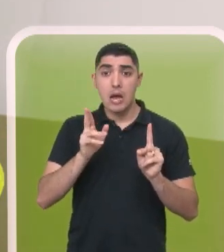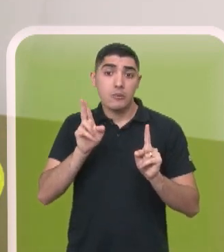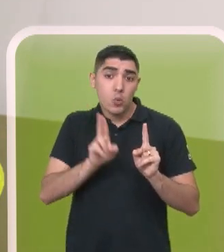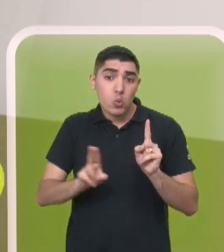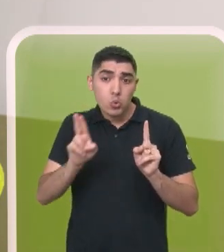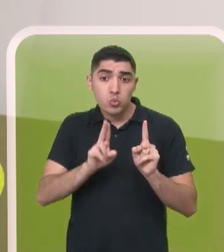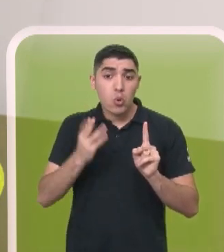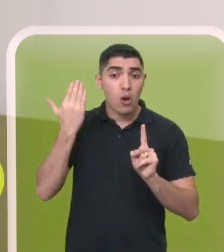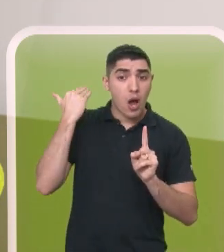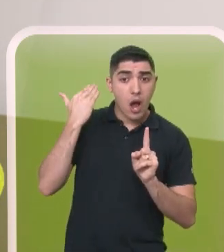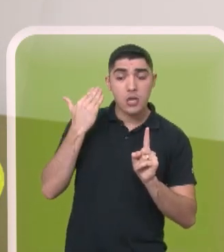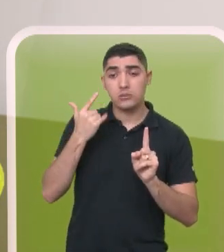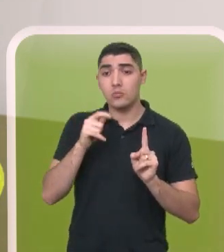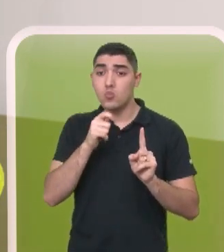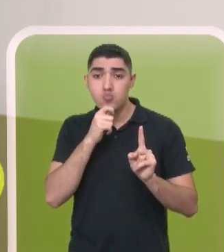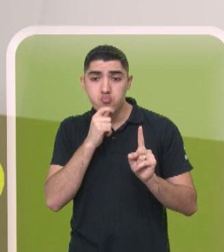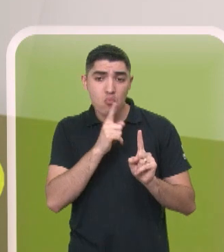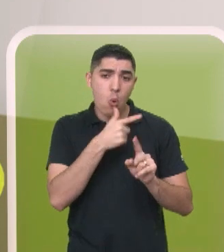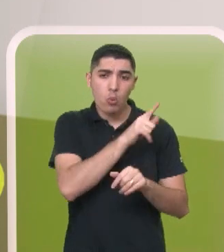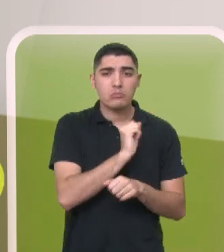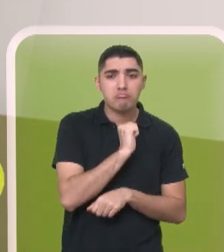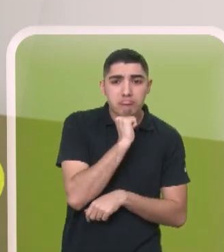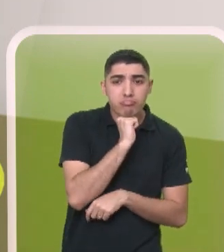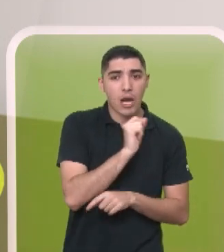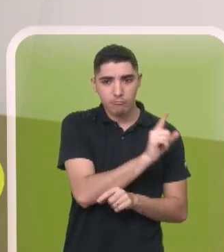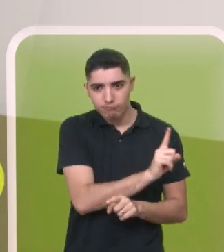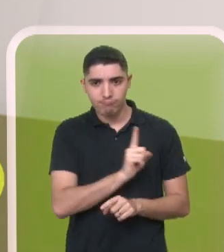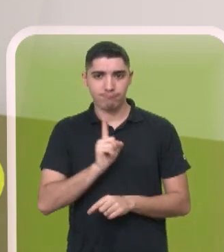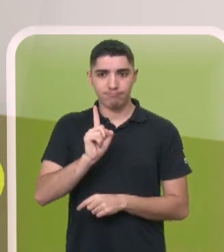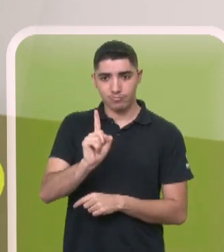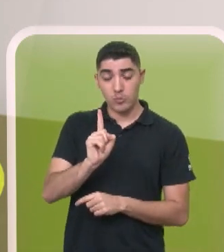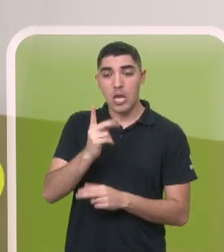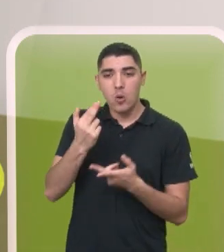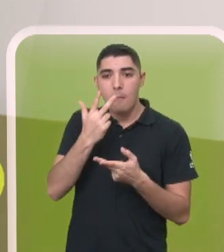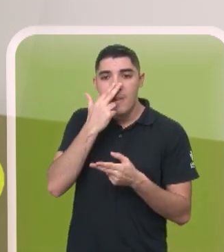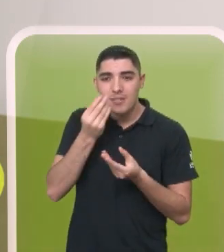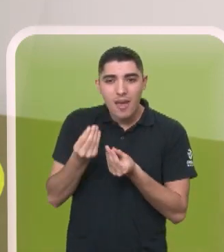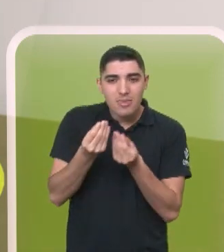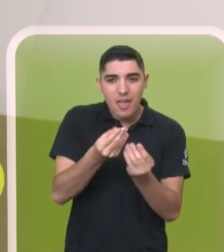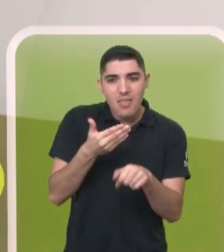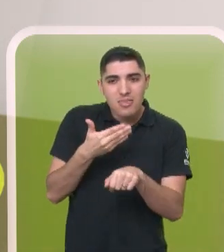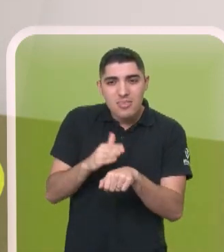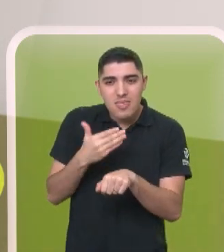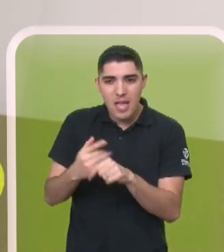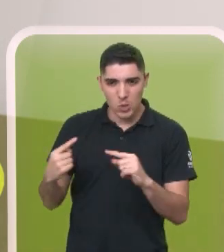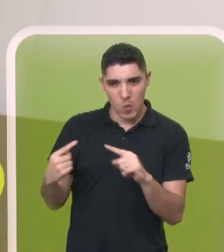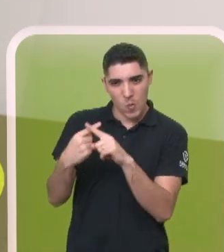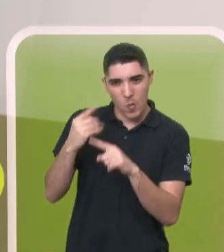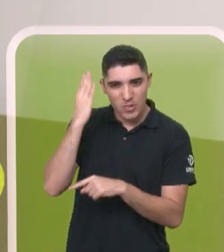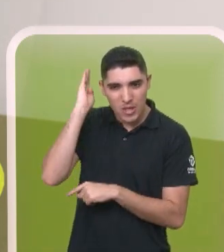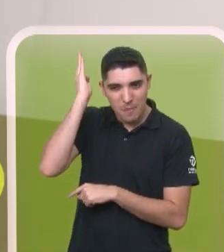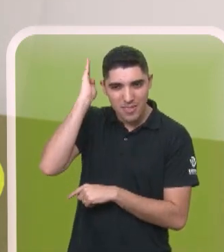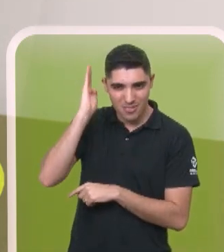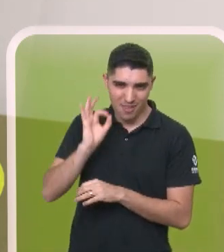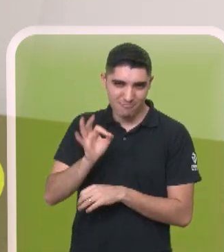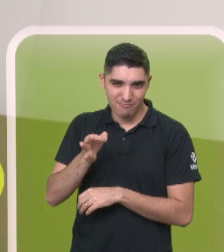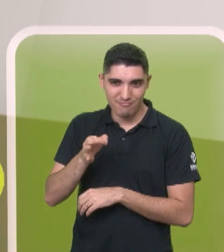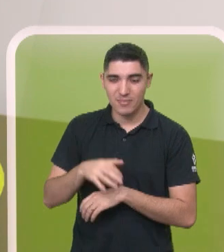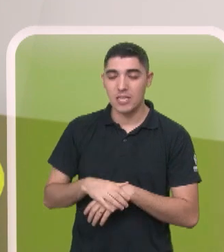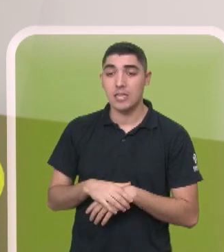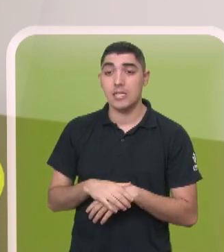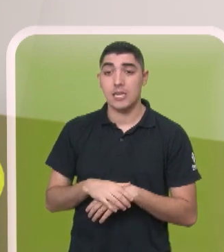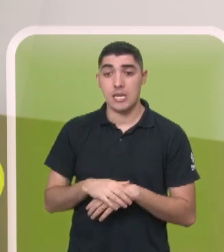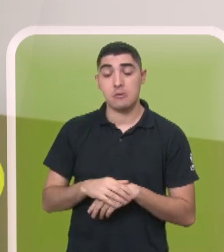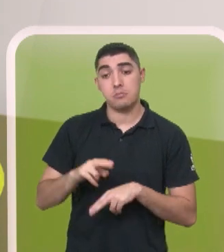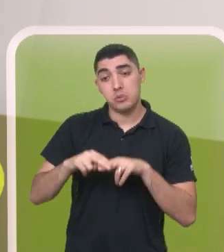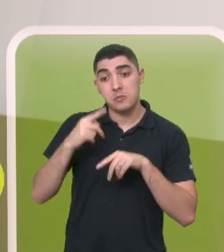essa decisão, já usar esse jogo contra o Taubaté um pouco como um treino, treinamento entre aspas de luxo, né? Para